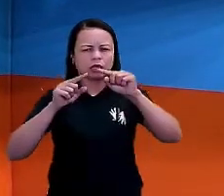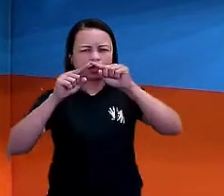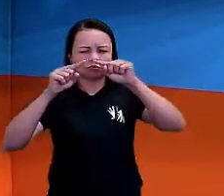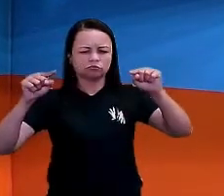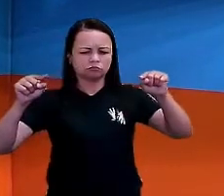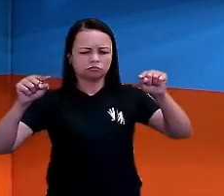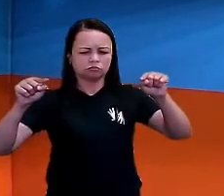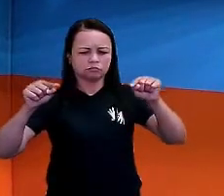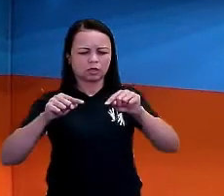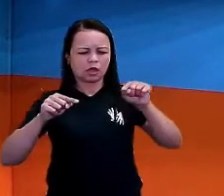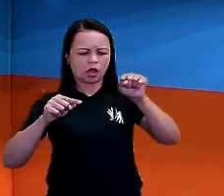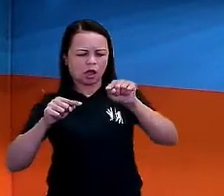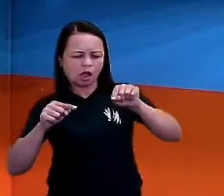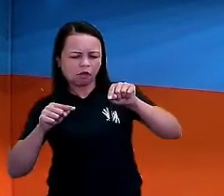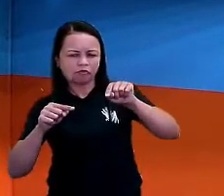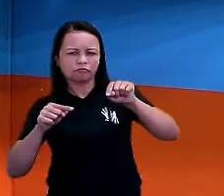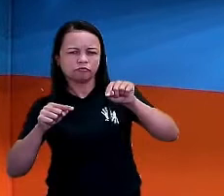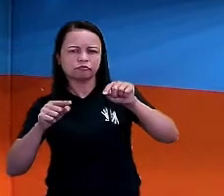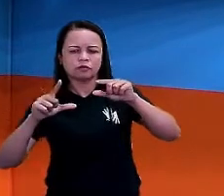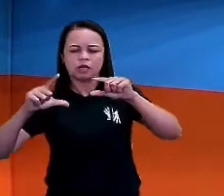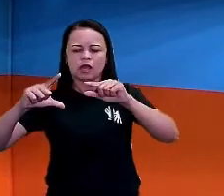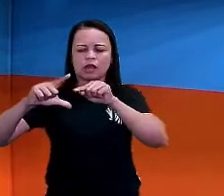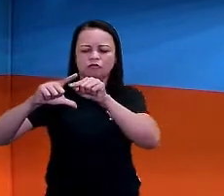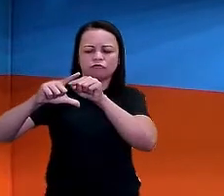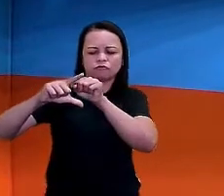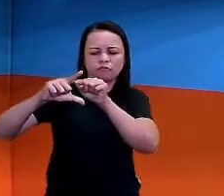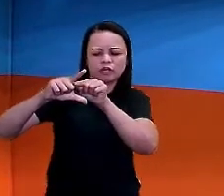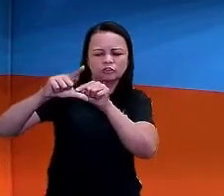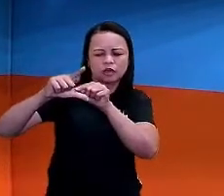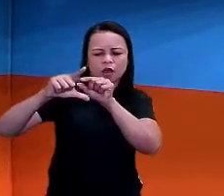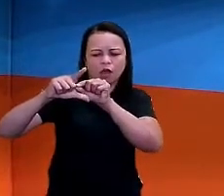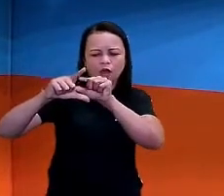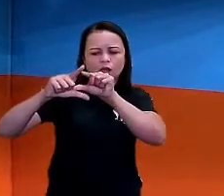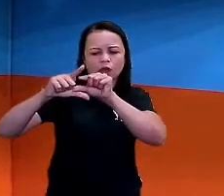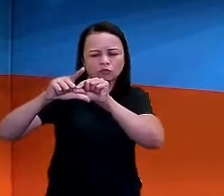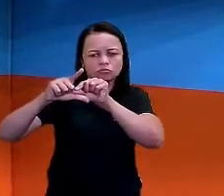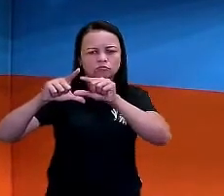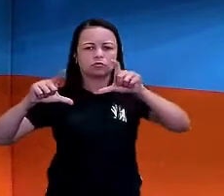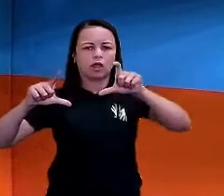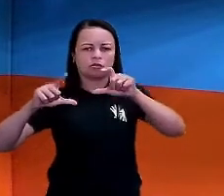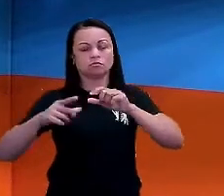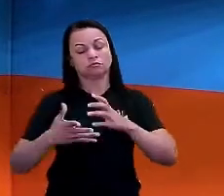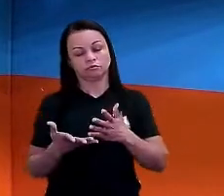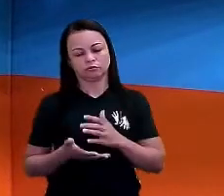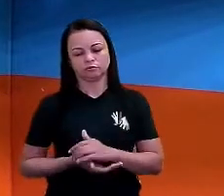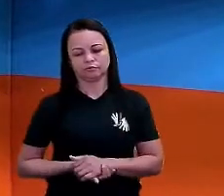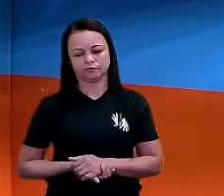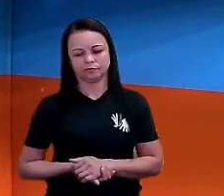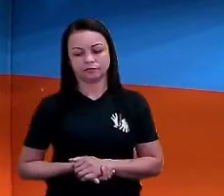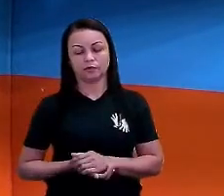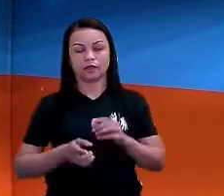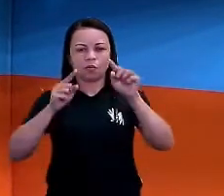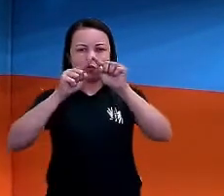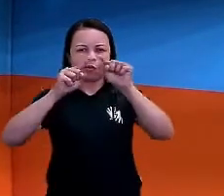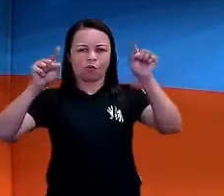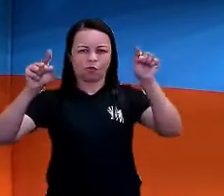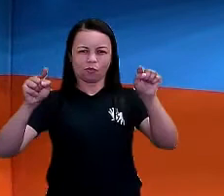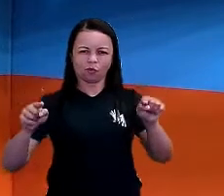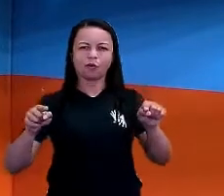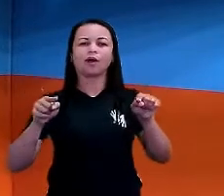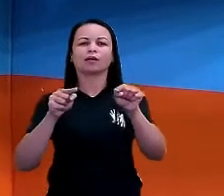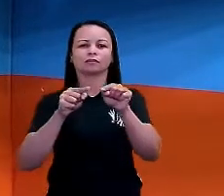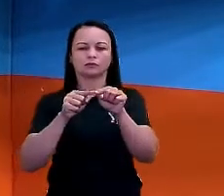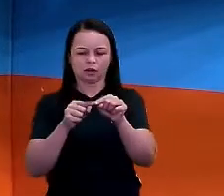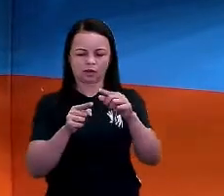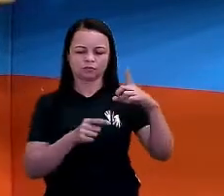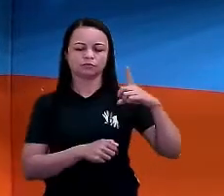e aqui um pouco mais aberto. Então, os ângulos não são iguais. Mas o quadrado, né, tem